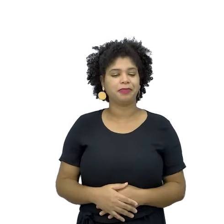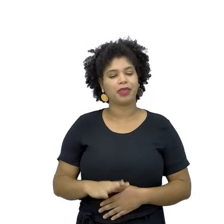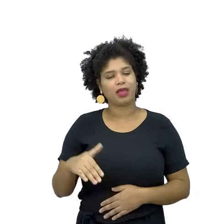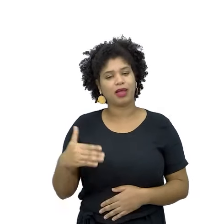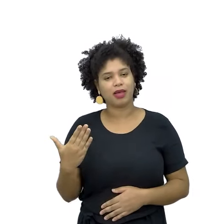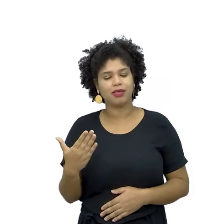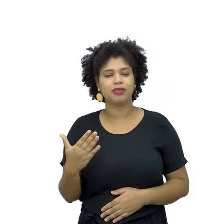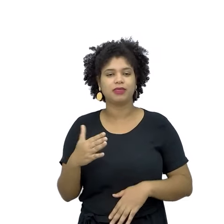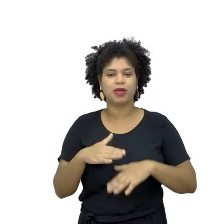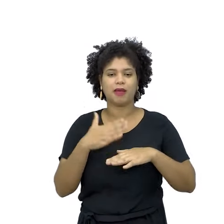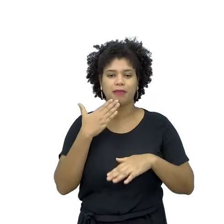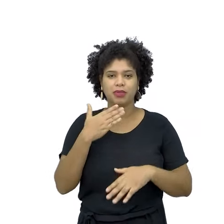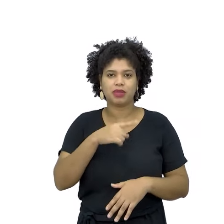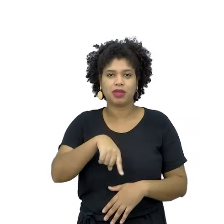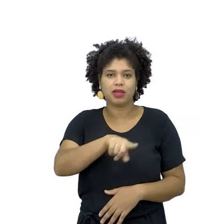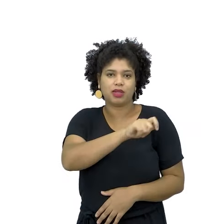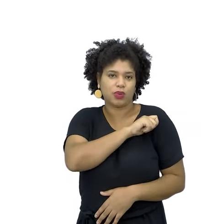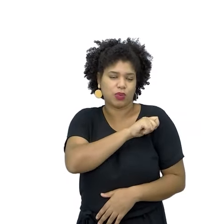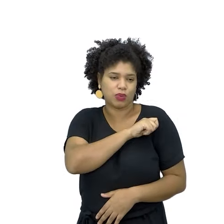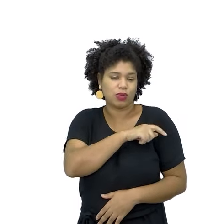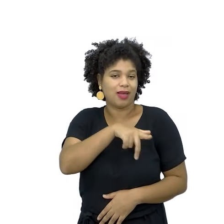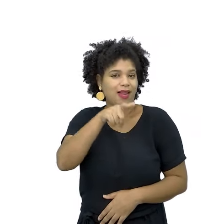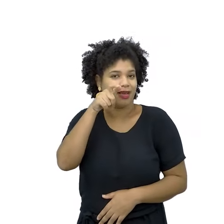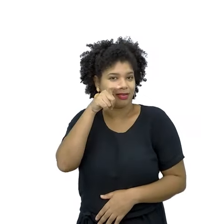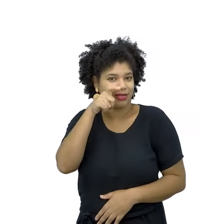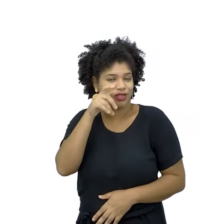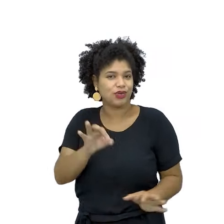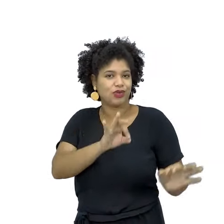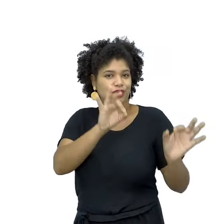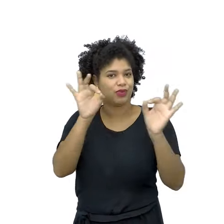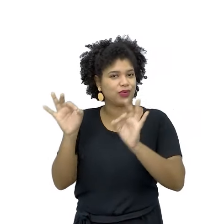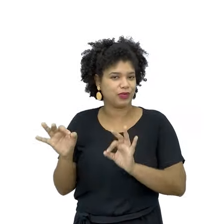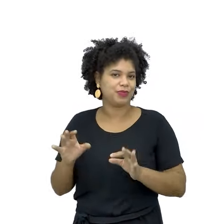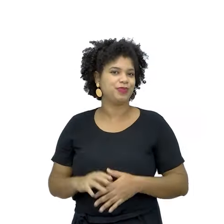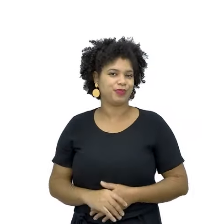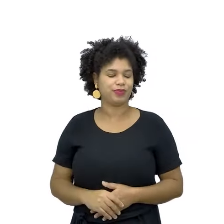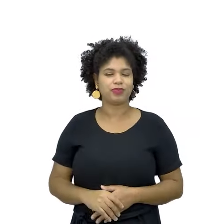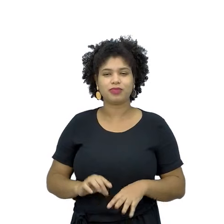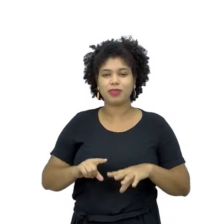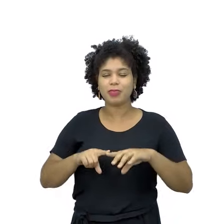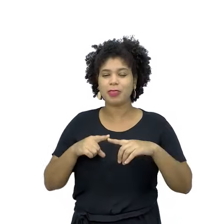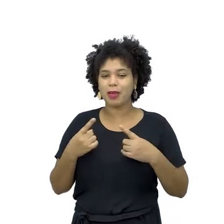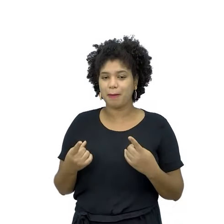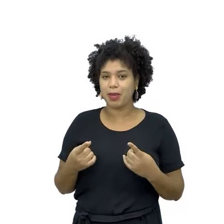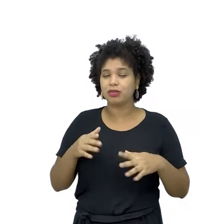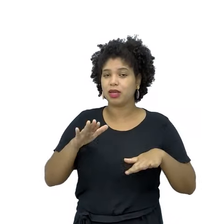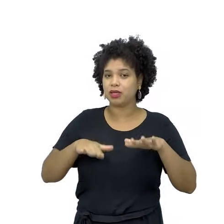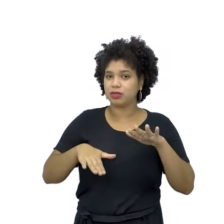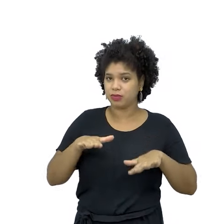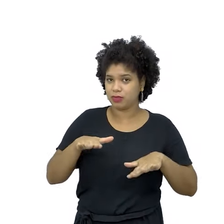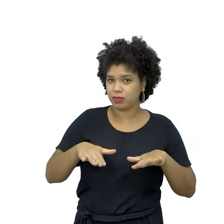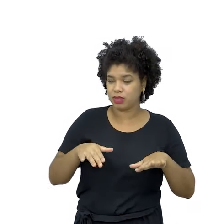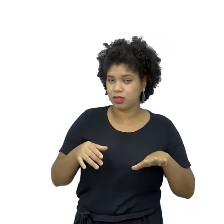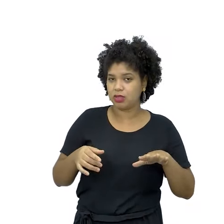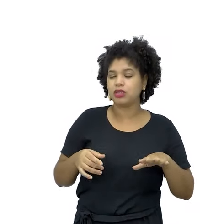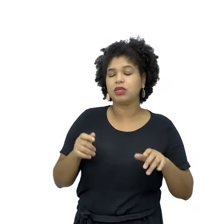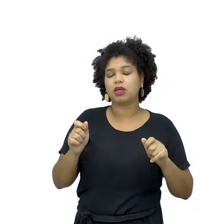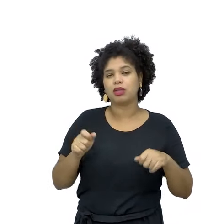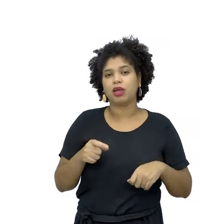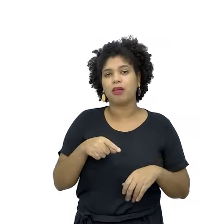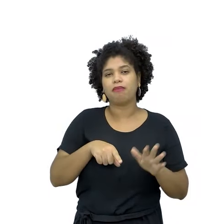para os estudantes assistirem ao vídeo. Mas, ora, é importante que os